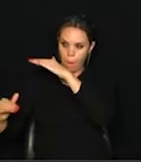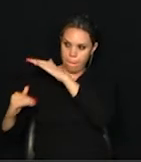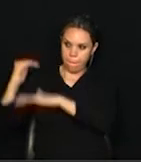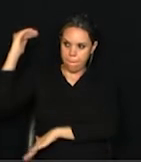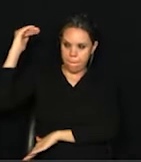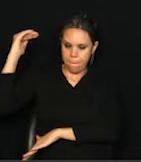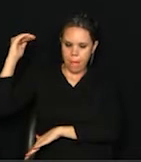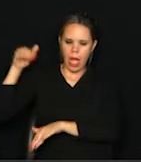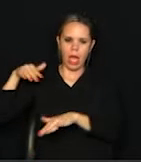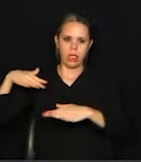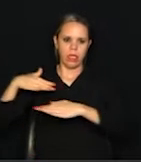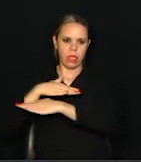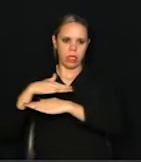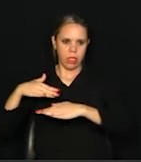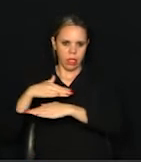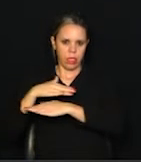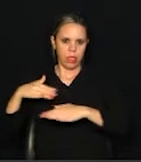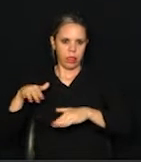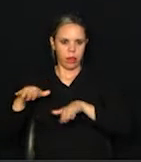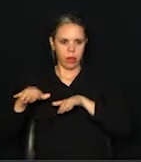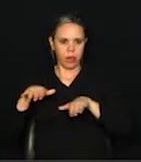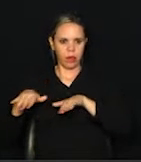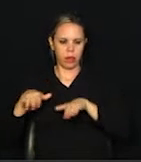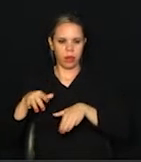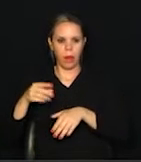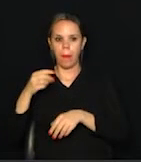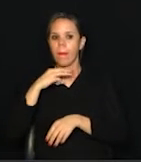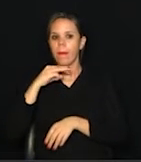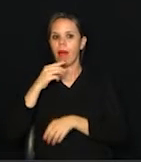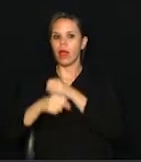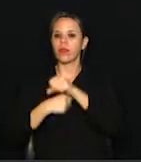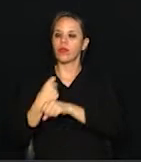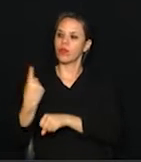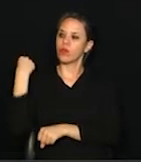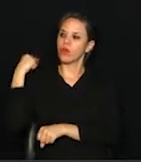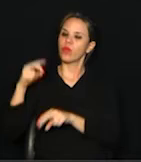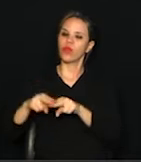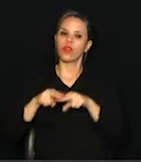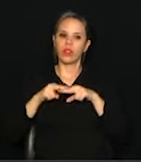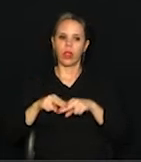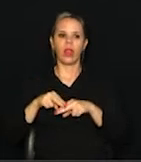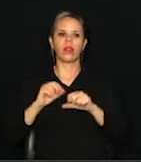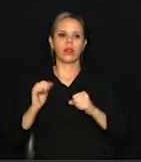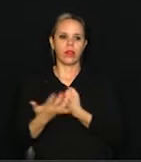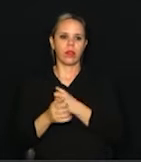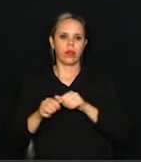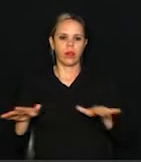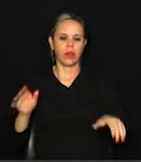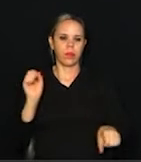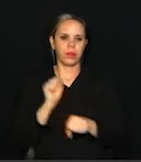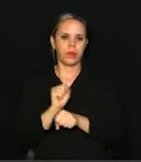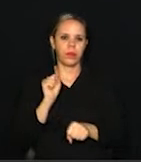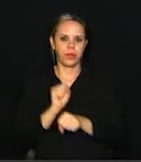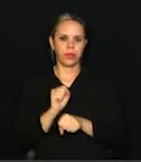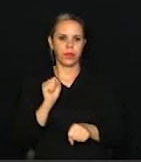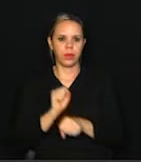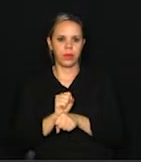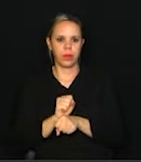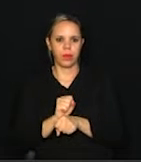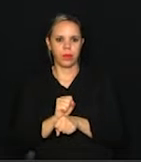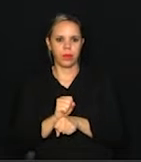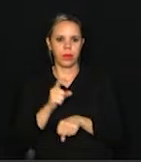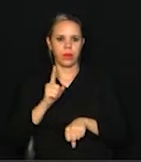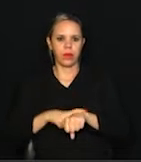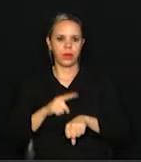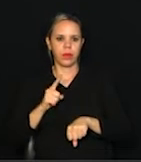ela determinou, em março do ano passado, por conta da pandemia, a suspensão e interrupção dos